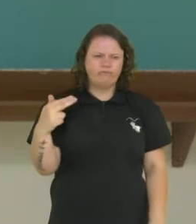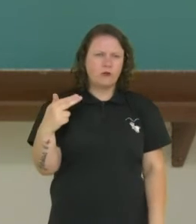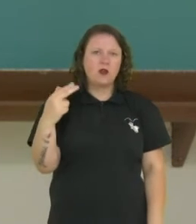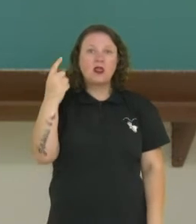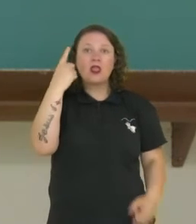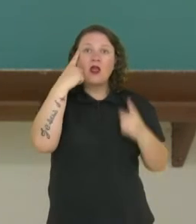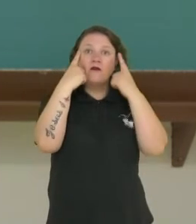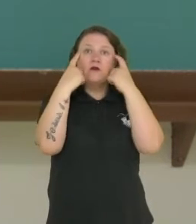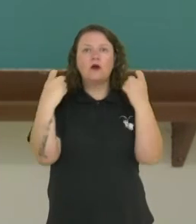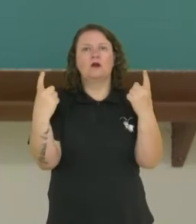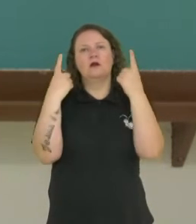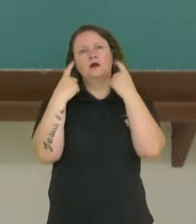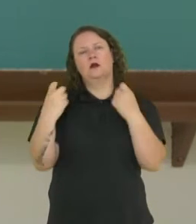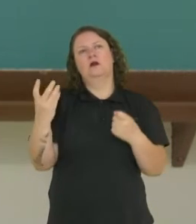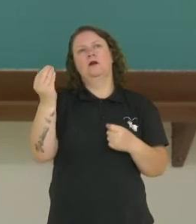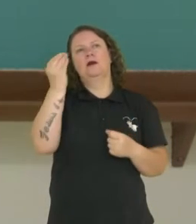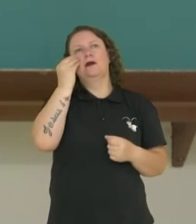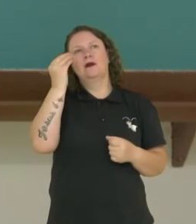tentar